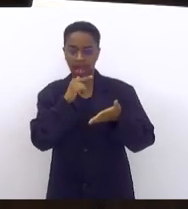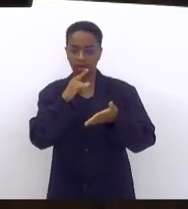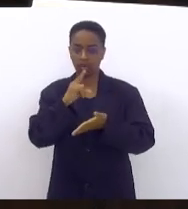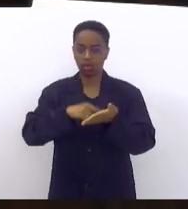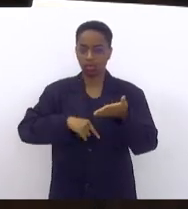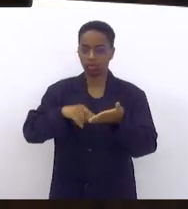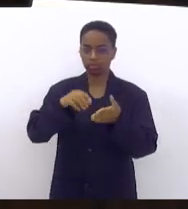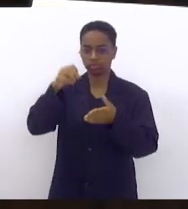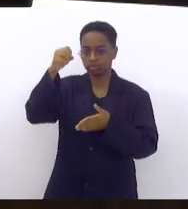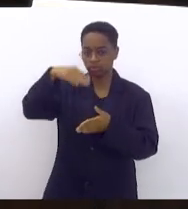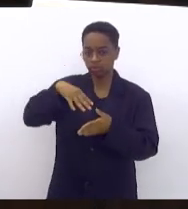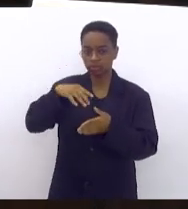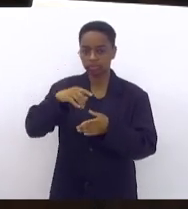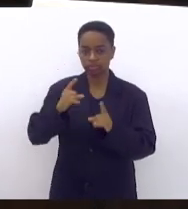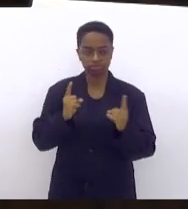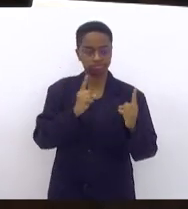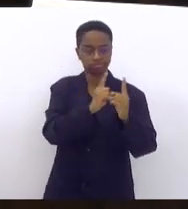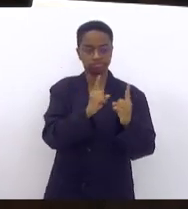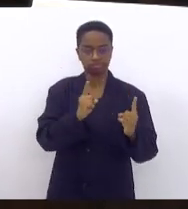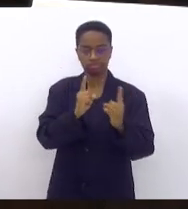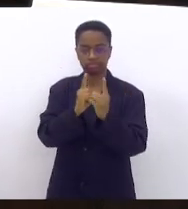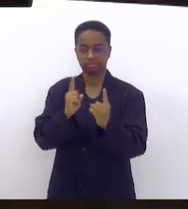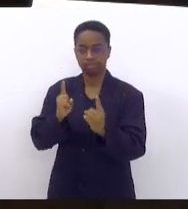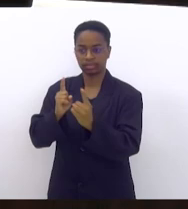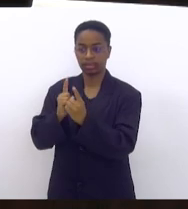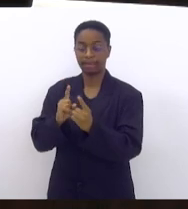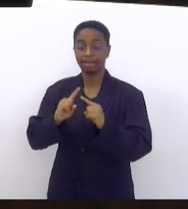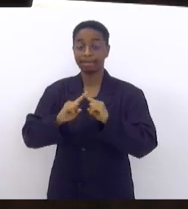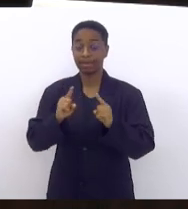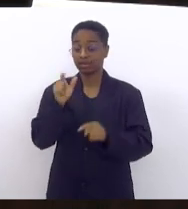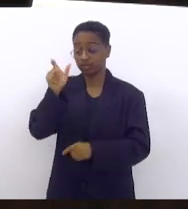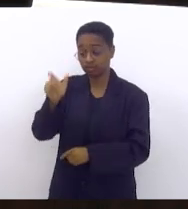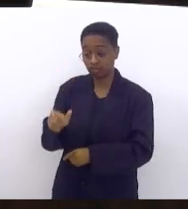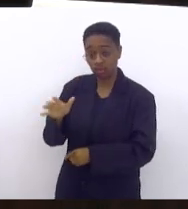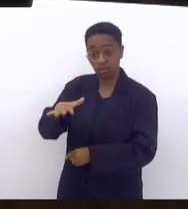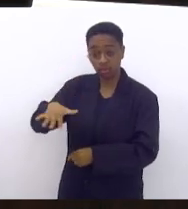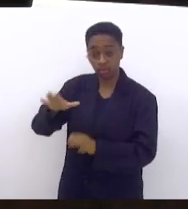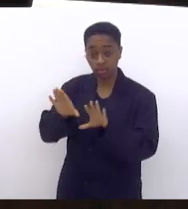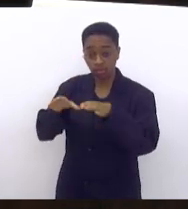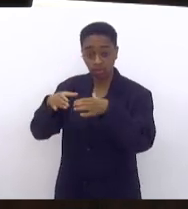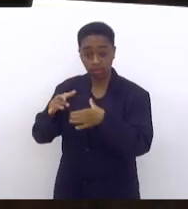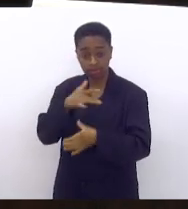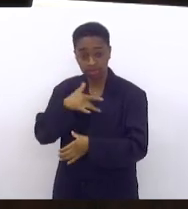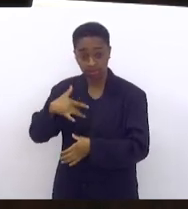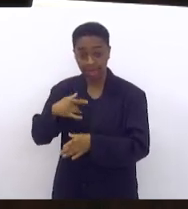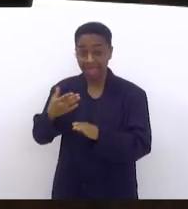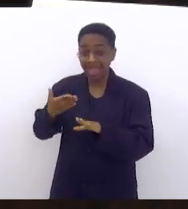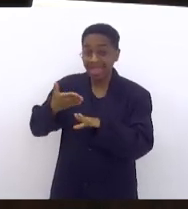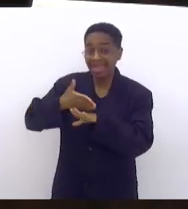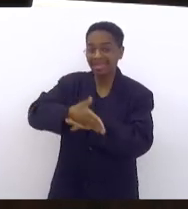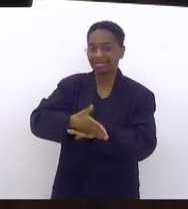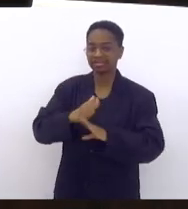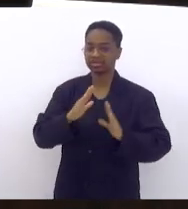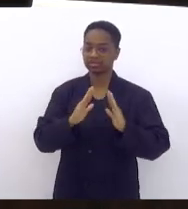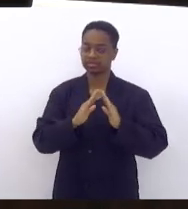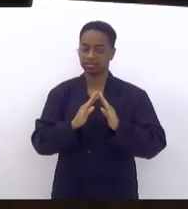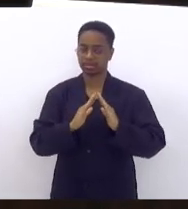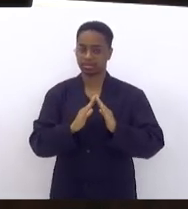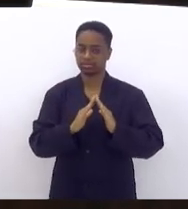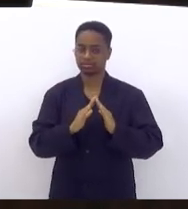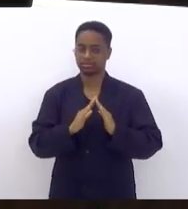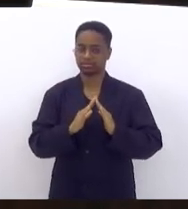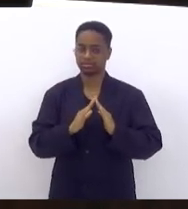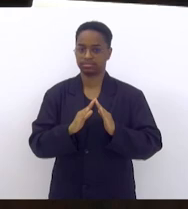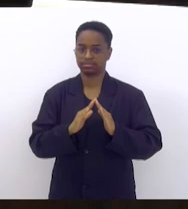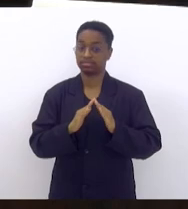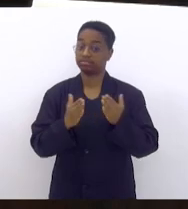etc. Mas esse trabalhador, ele entra no microterritório, que é dentro do espaço da residência.